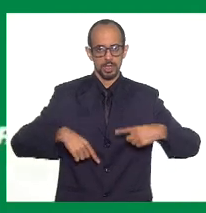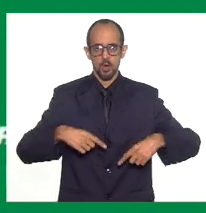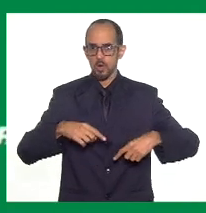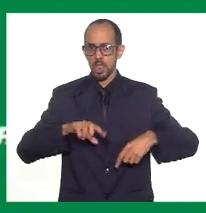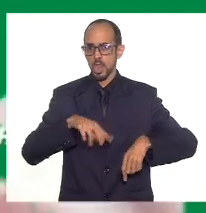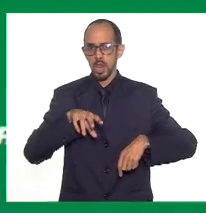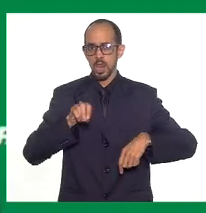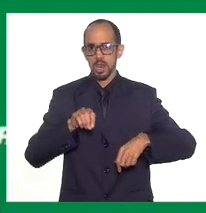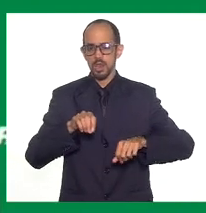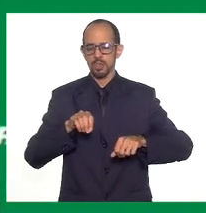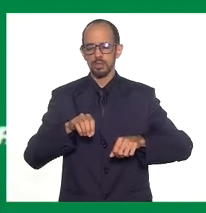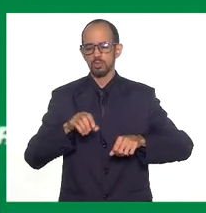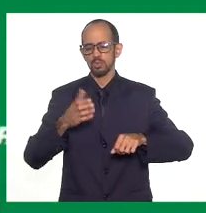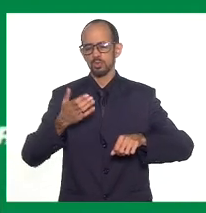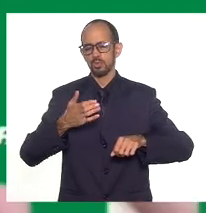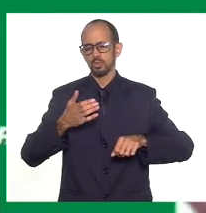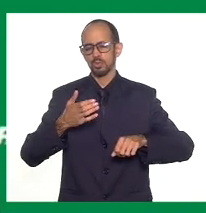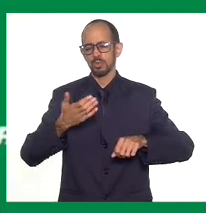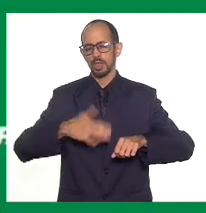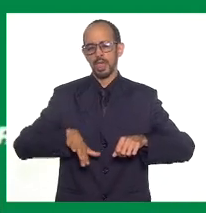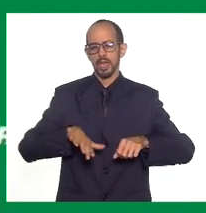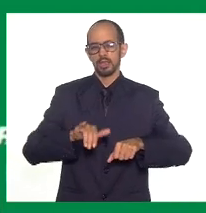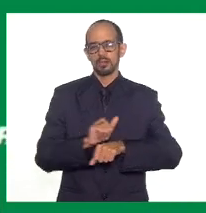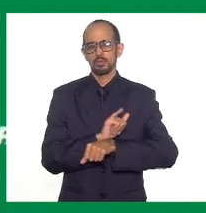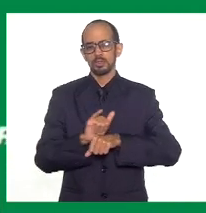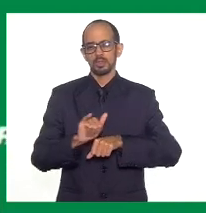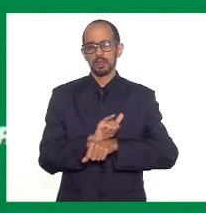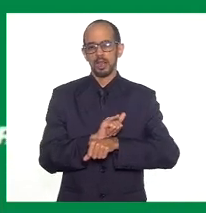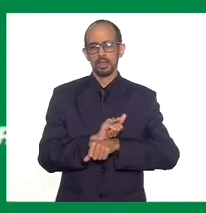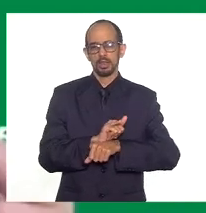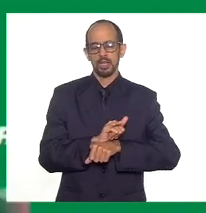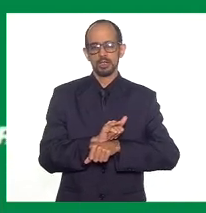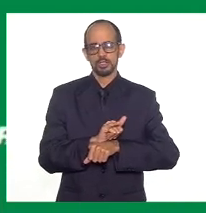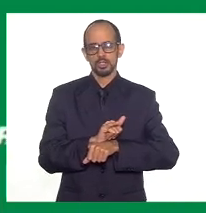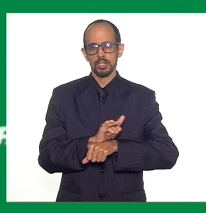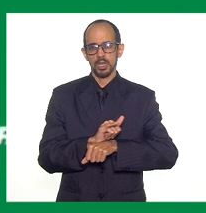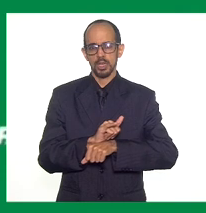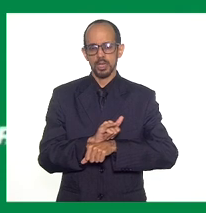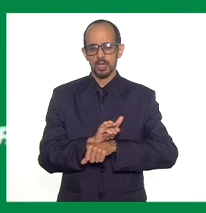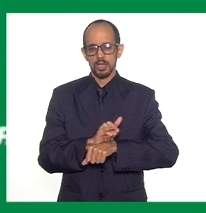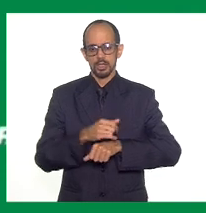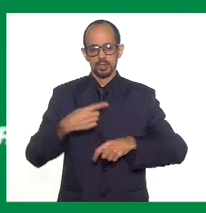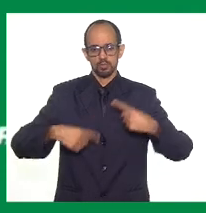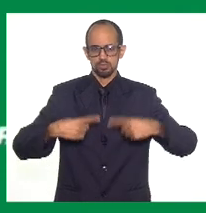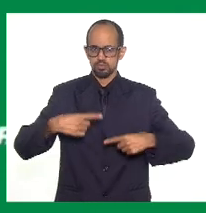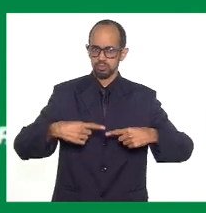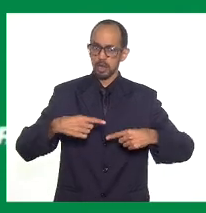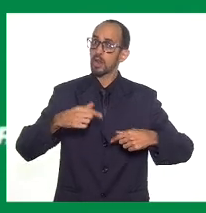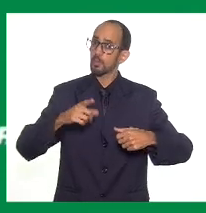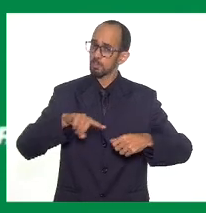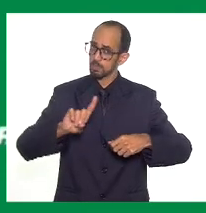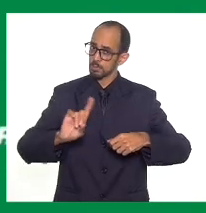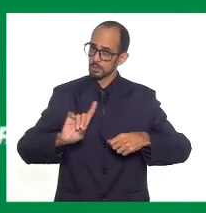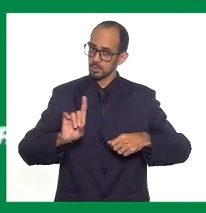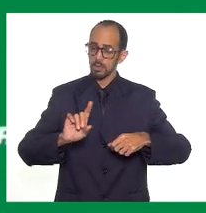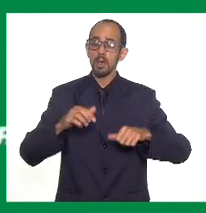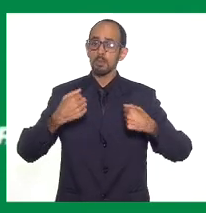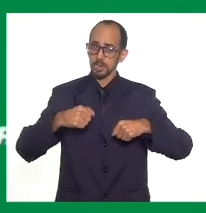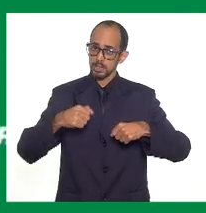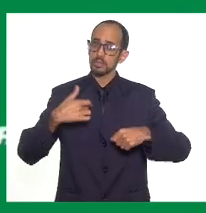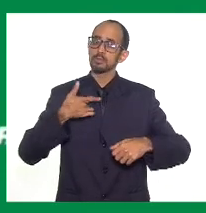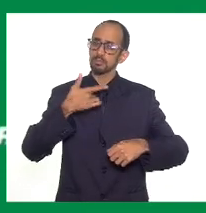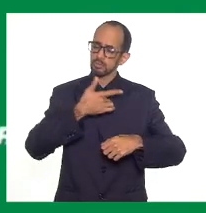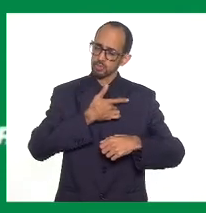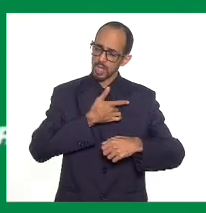não procura obter, né, vantagens ou advogar com reservas de mercado, ela quer competir de forma saudável no mercado,